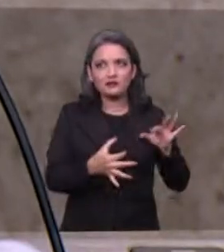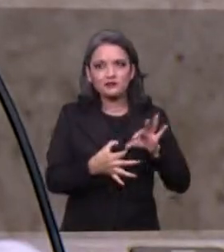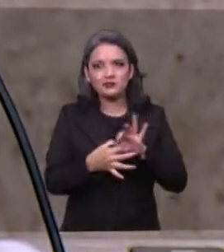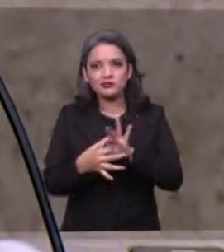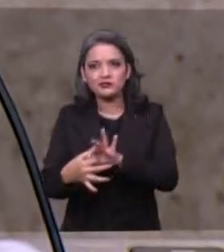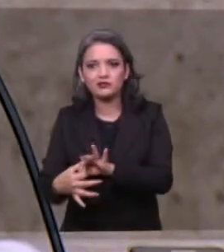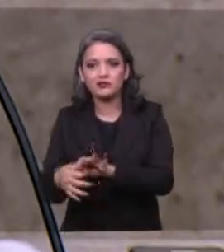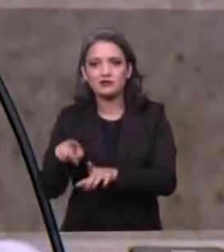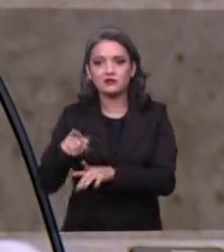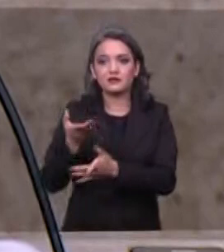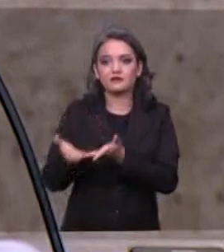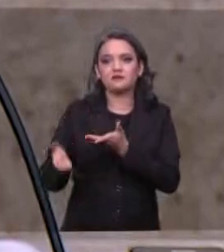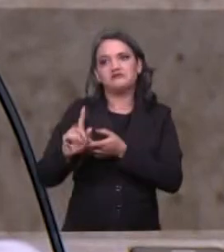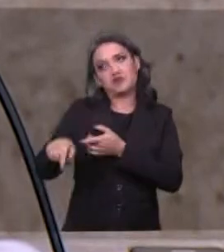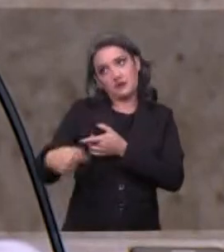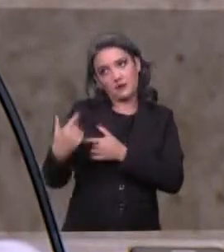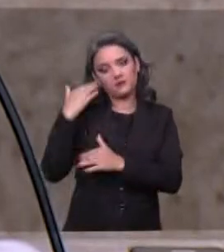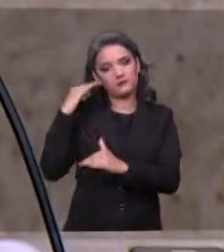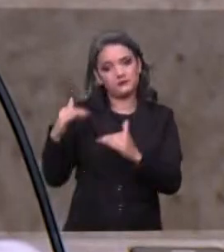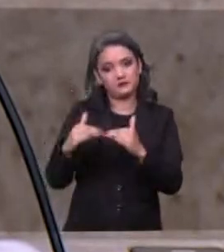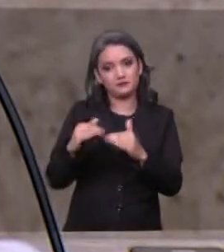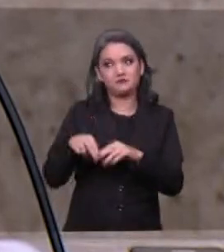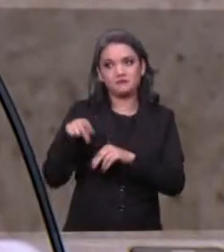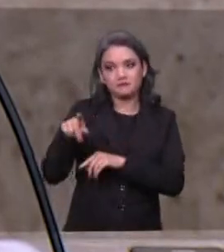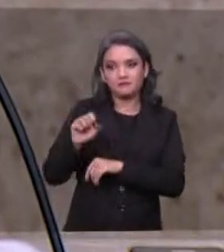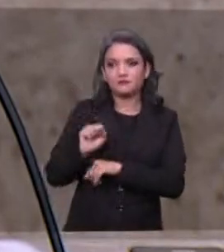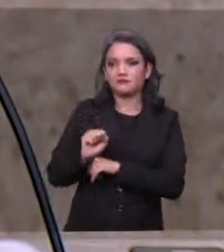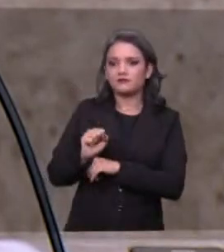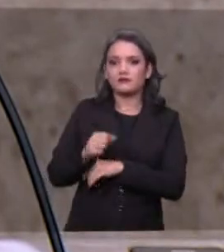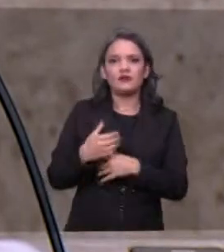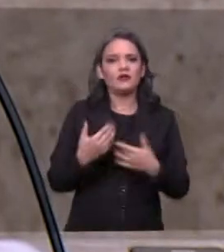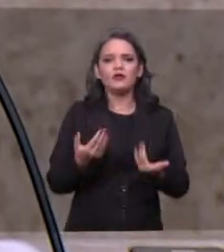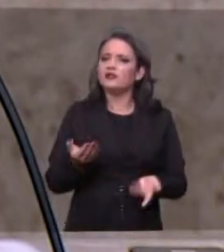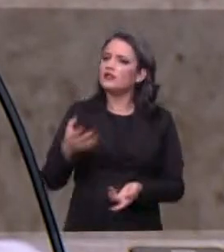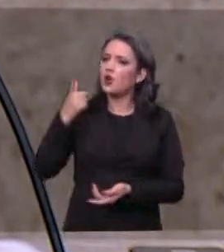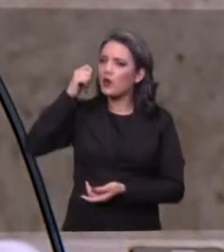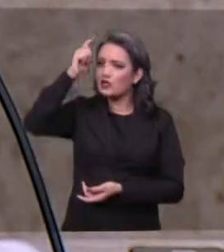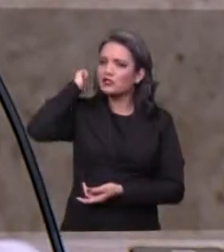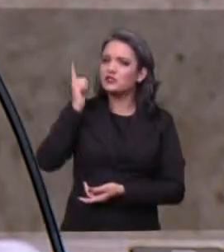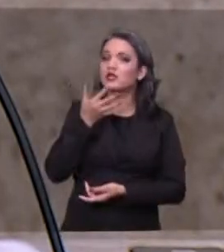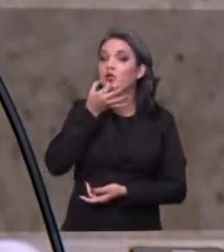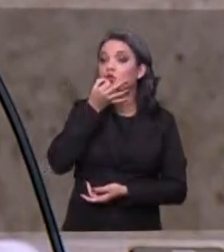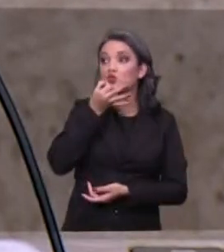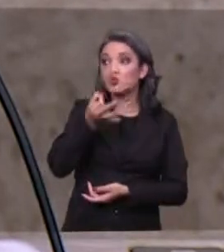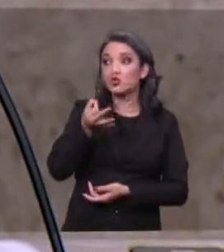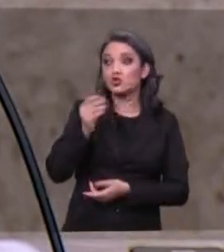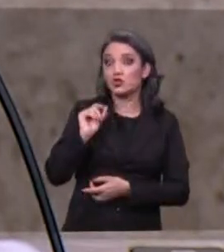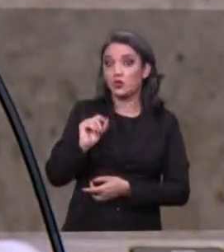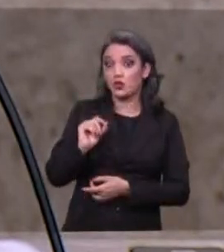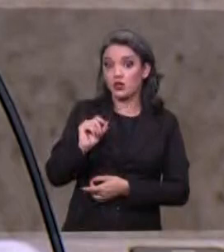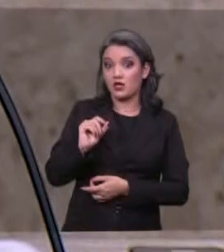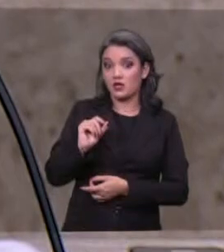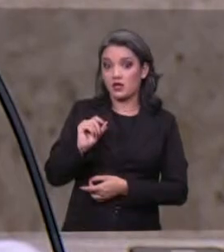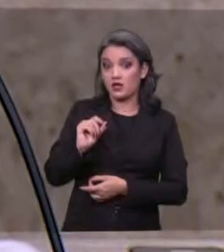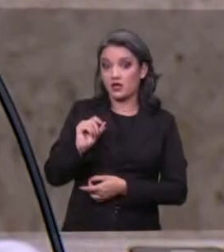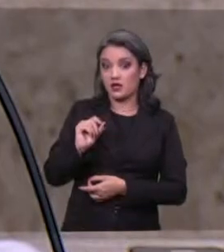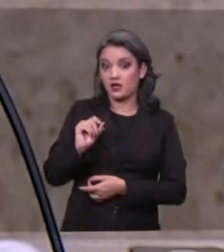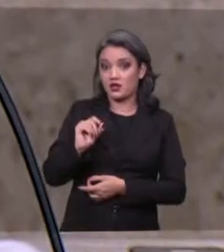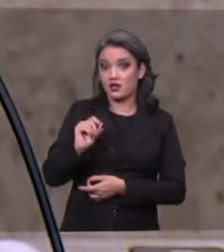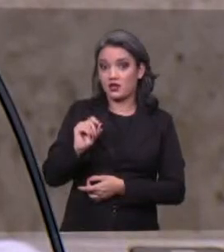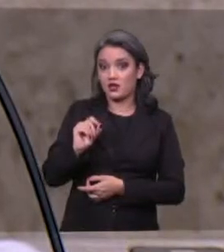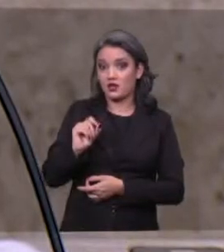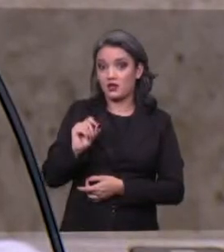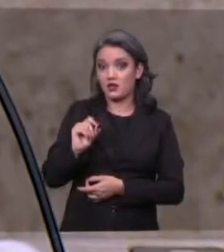depois acompanha. É. Né? Então, é por isso, ministro Alexandre, eu sugeriria que nós, que Vossa Excelência acompanhasse